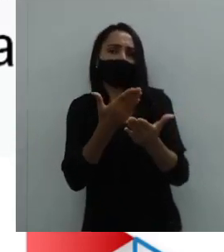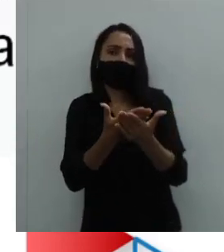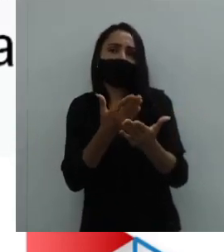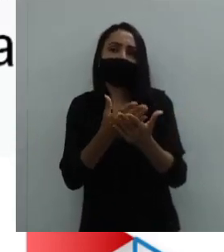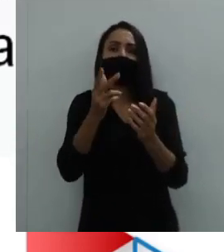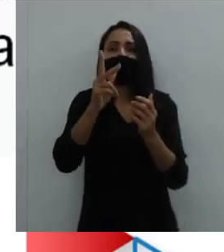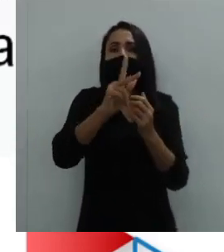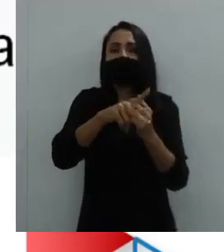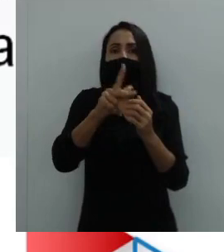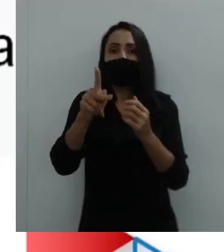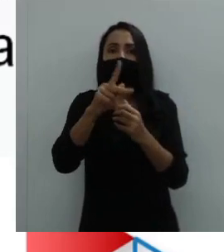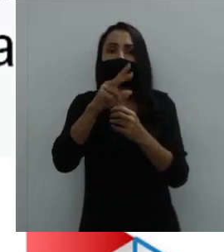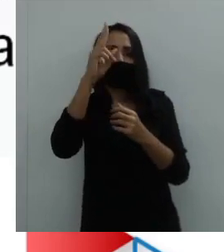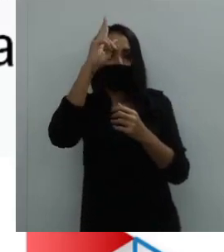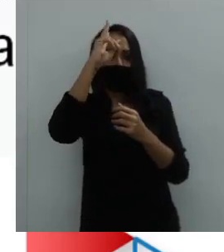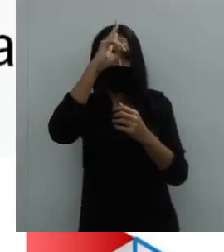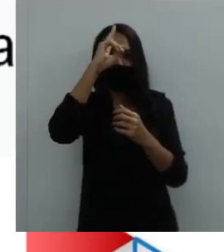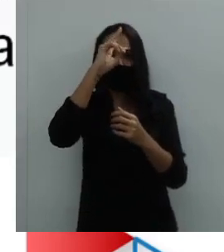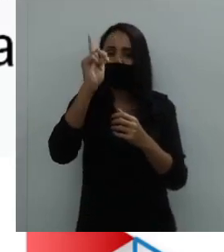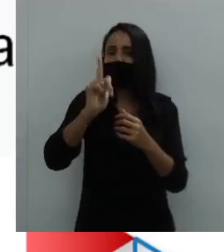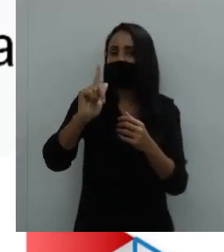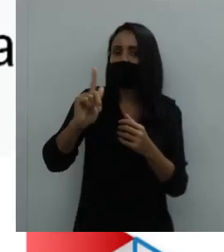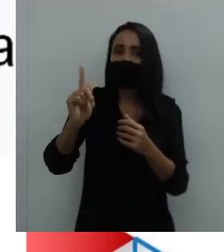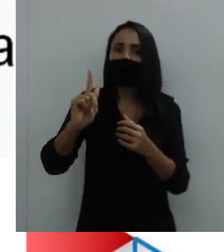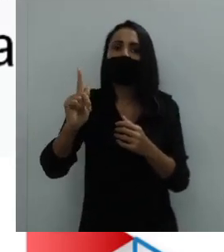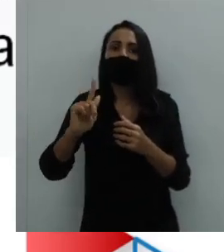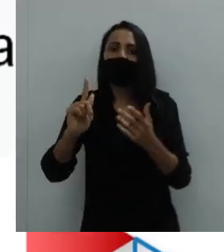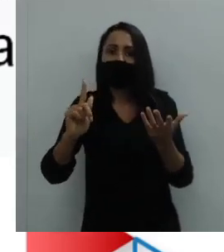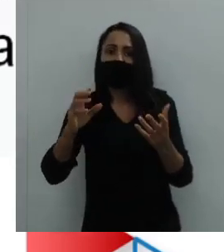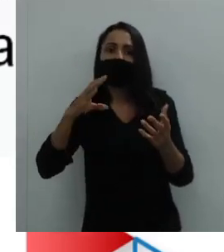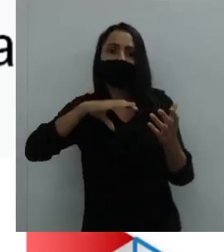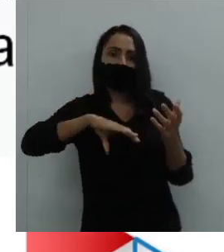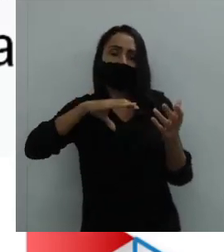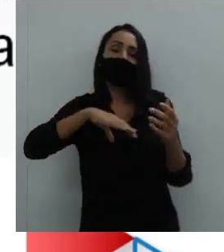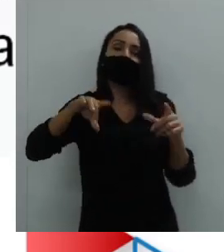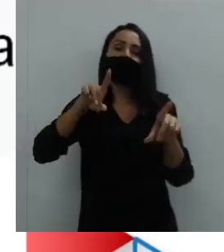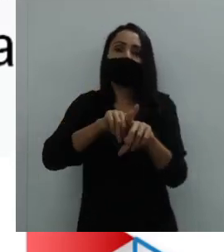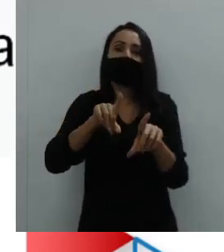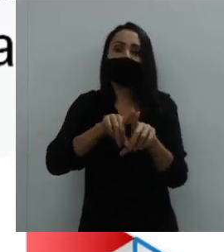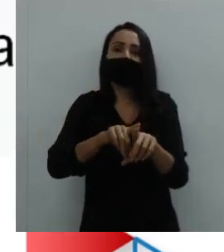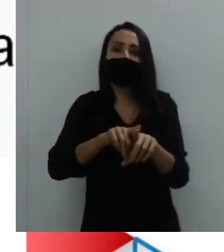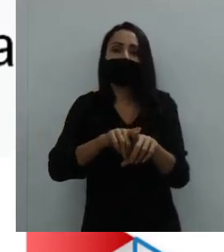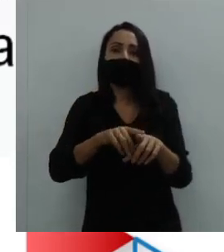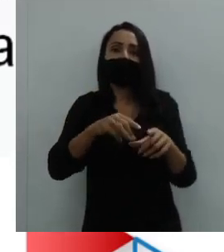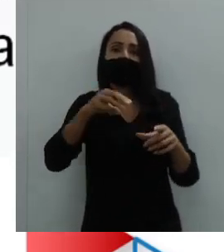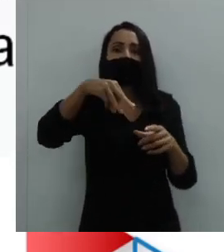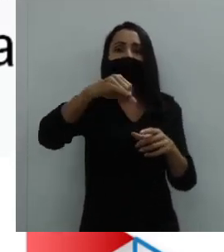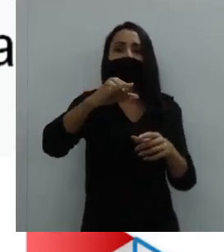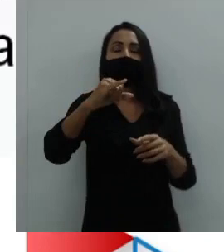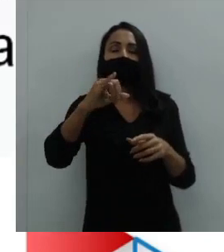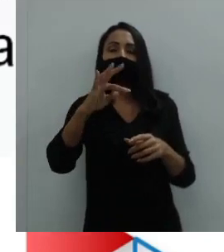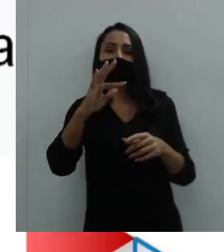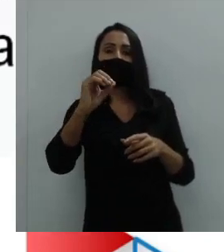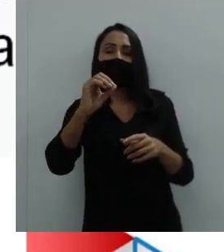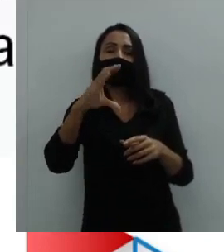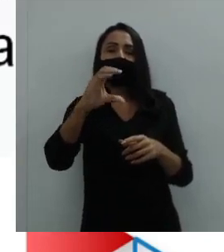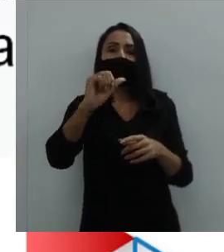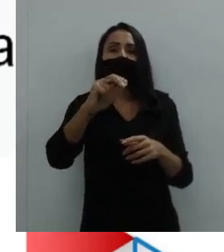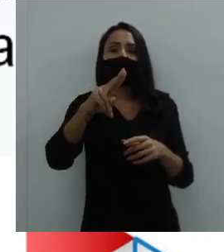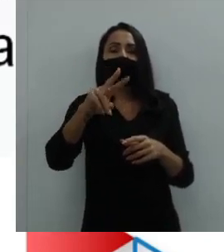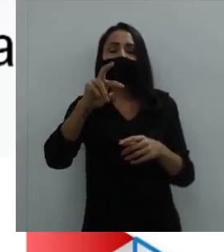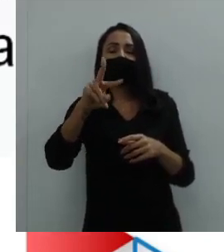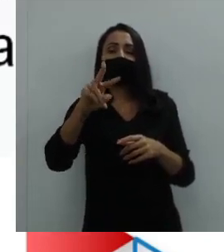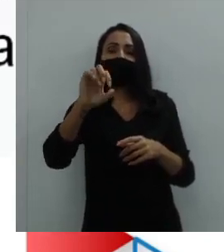de história, de geografia, certo? De português também, o mito da caverna, do filósofo